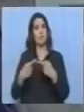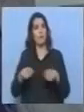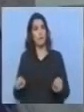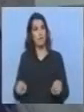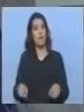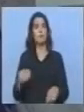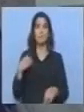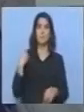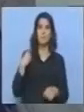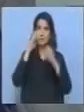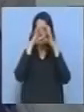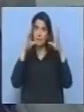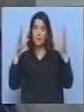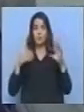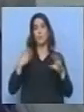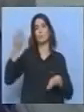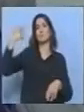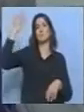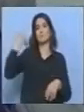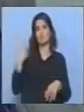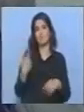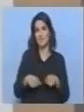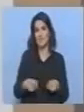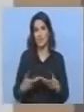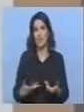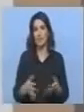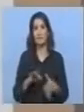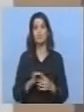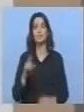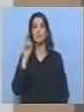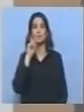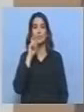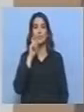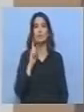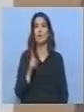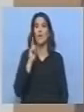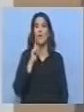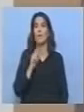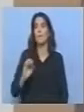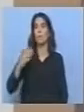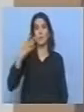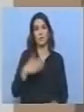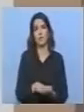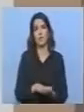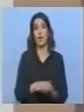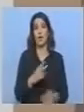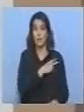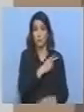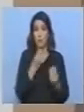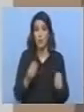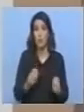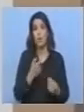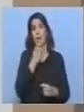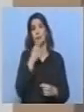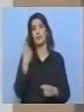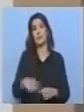às preocupações que havia há uns anos atrás relativamente à proteção daquilo que é o essencial, porque uma universidade só é boa se tiver boa